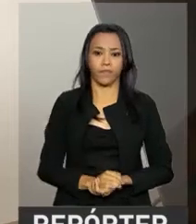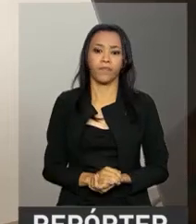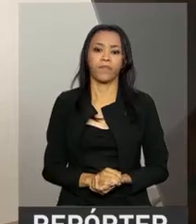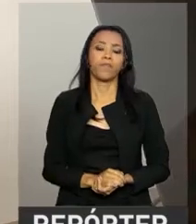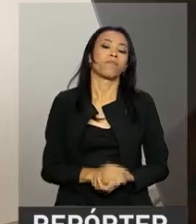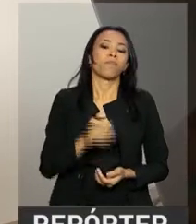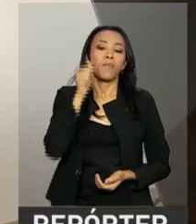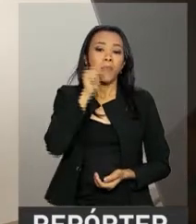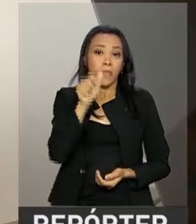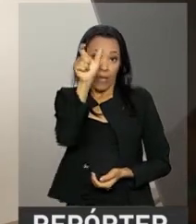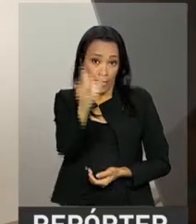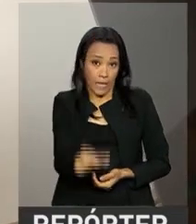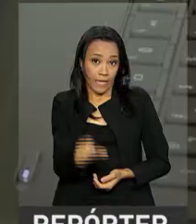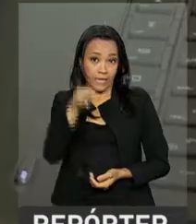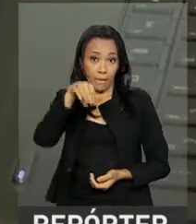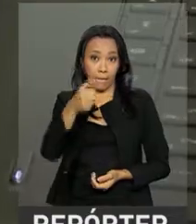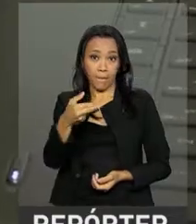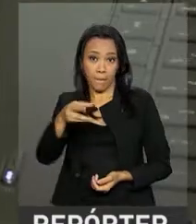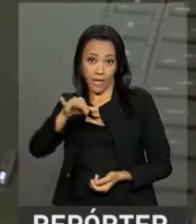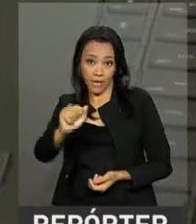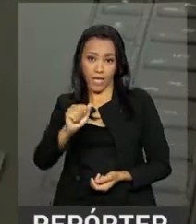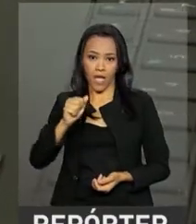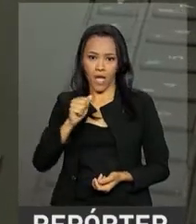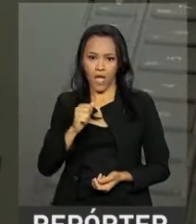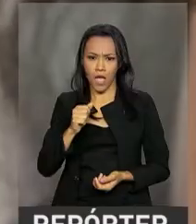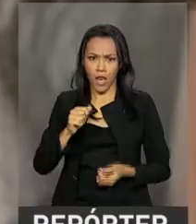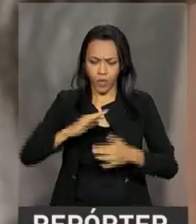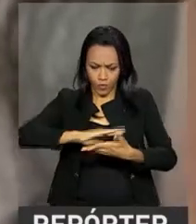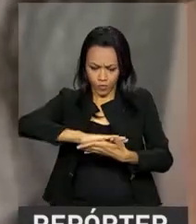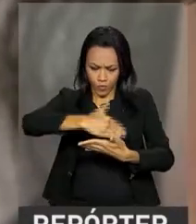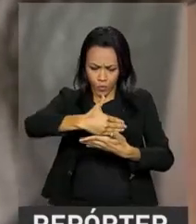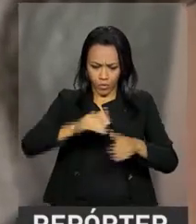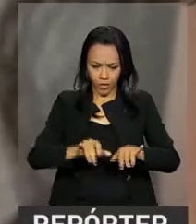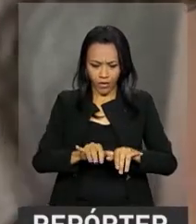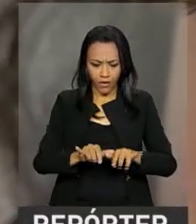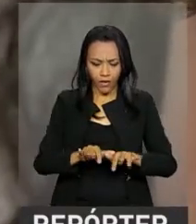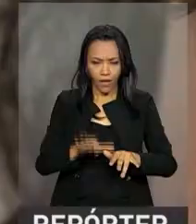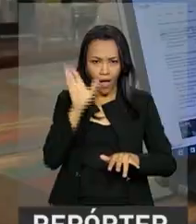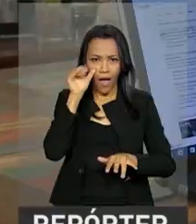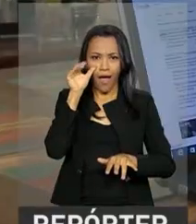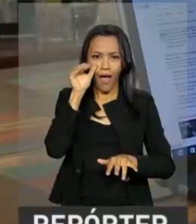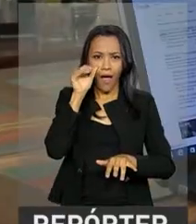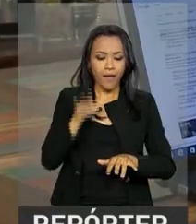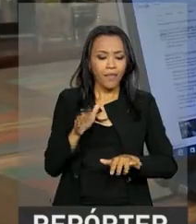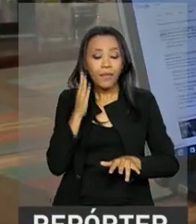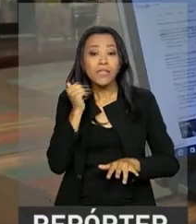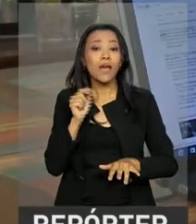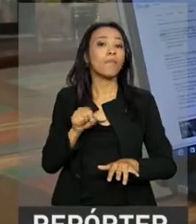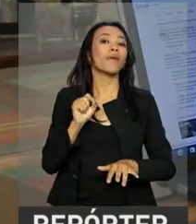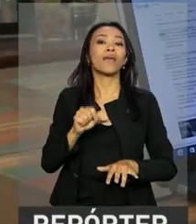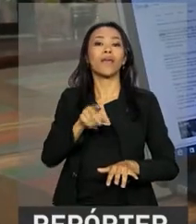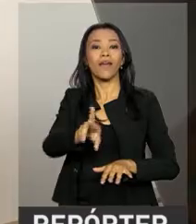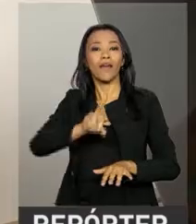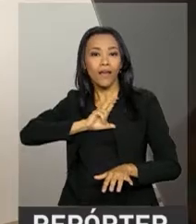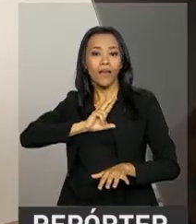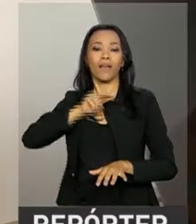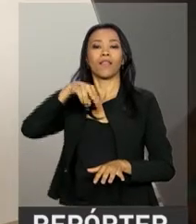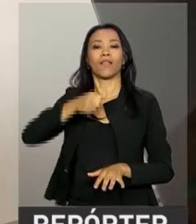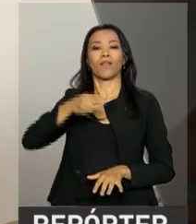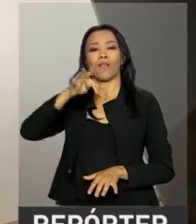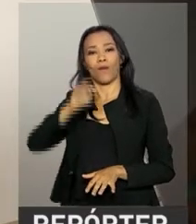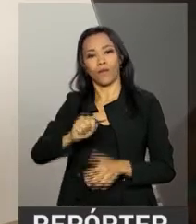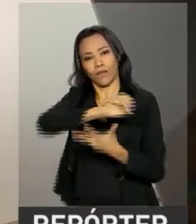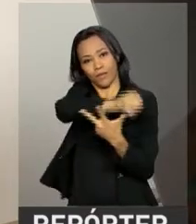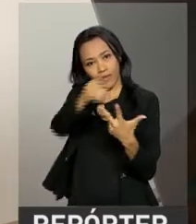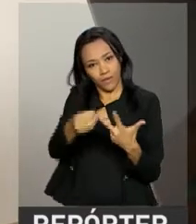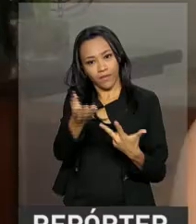maria eduarda não saiu de perto do computador estava de olho na divulgação do resultado do exame nacional do ensino